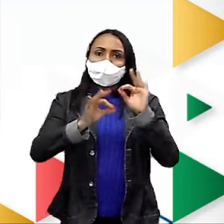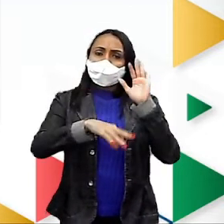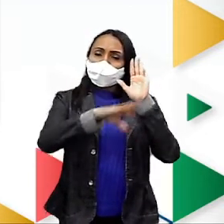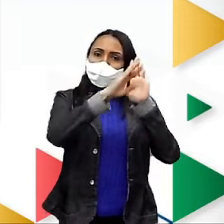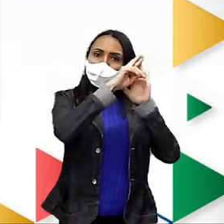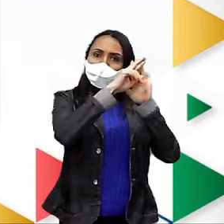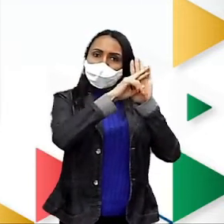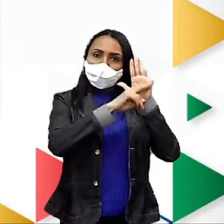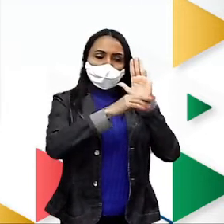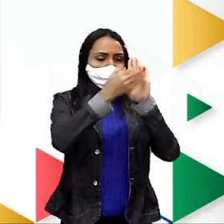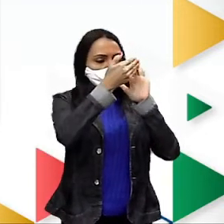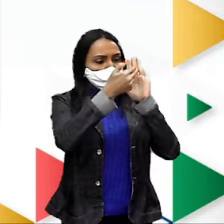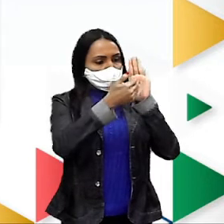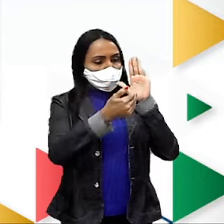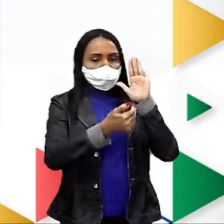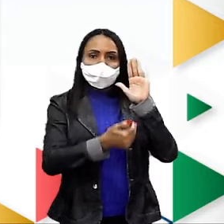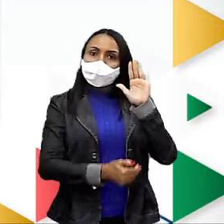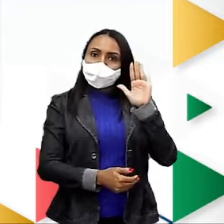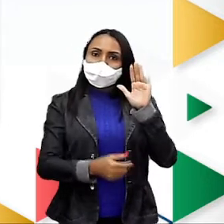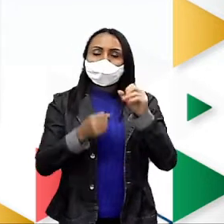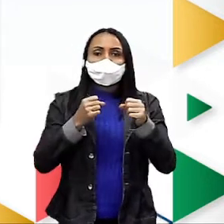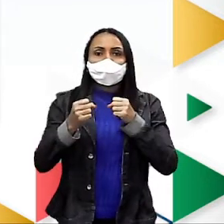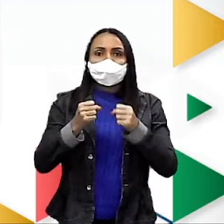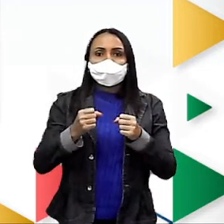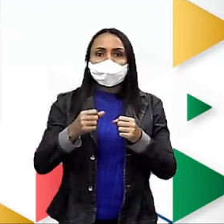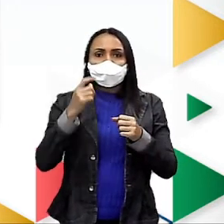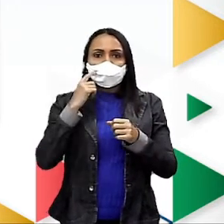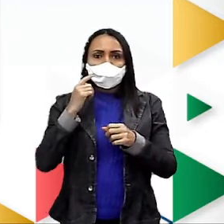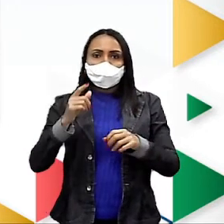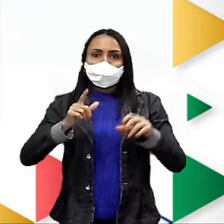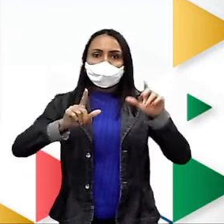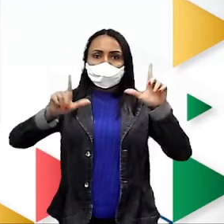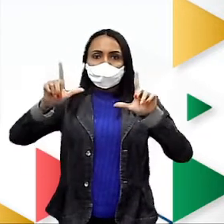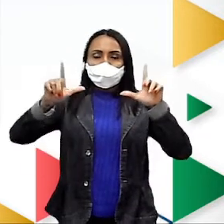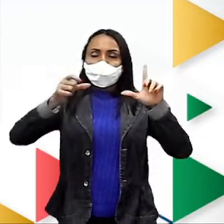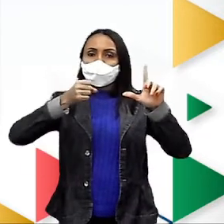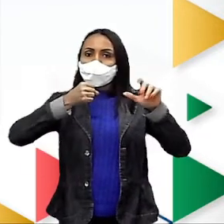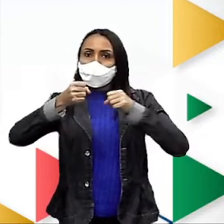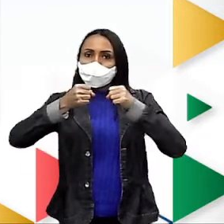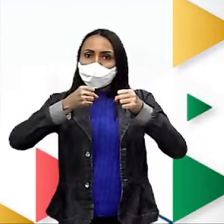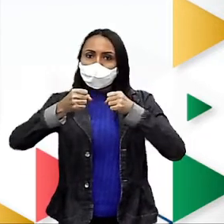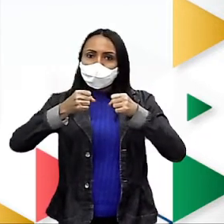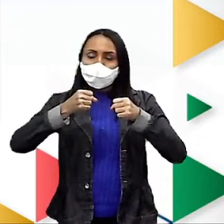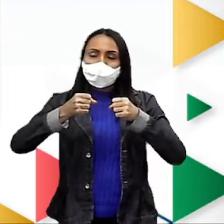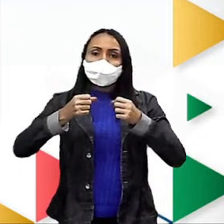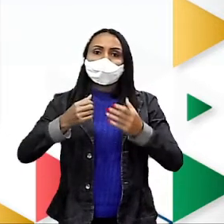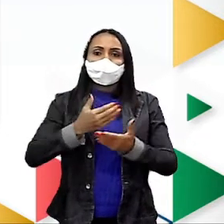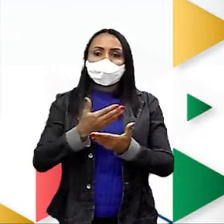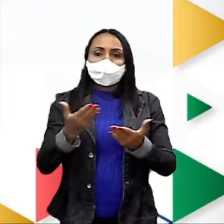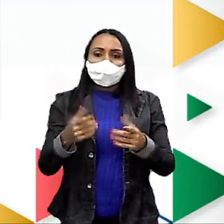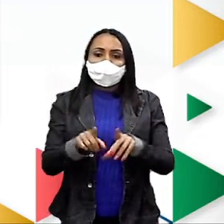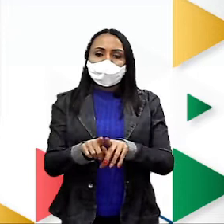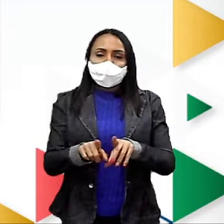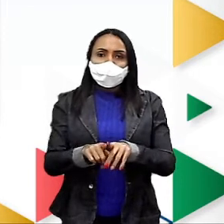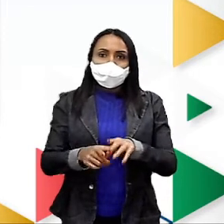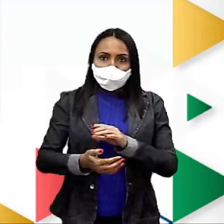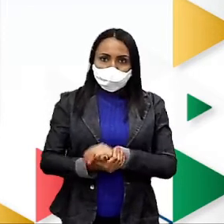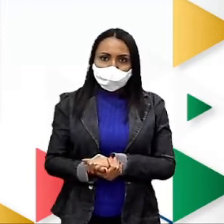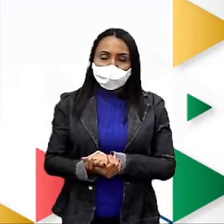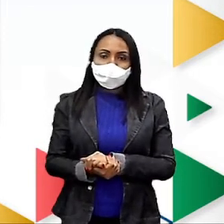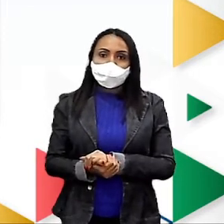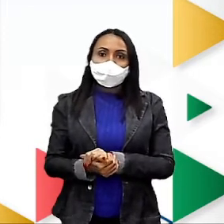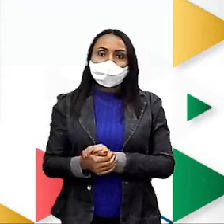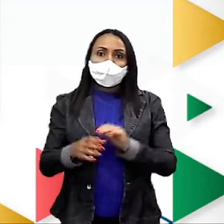que gera uma entrevista. Telejornais costumam cobrir pautas factuais vinculadas